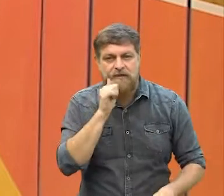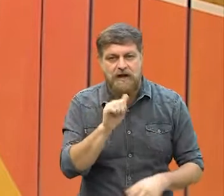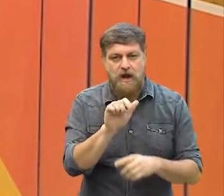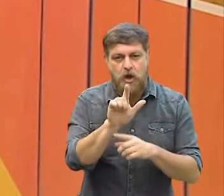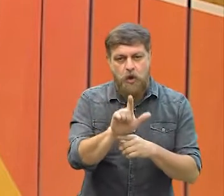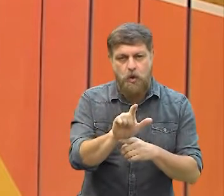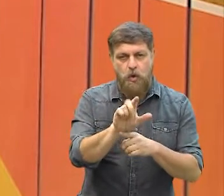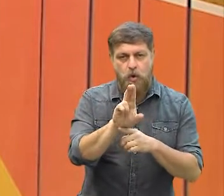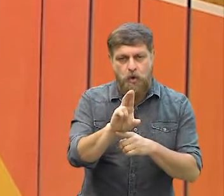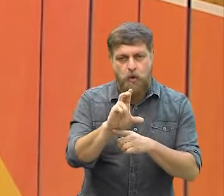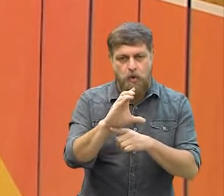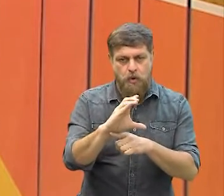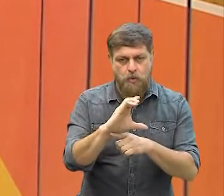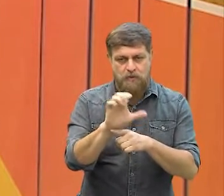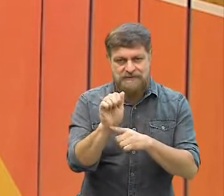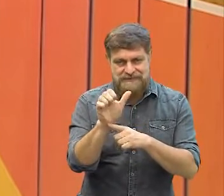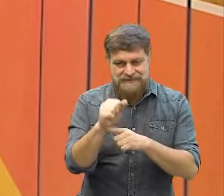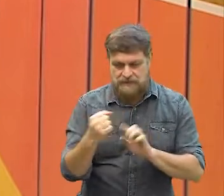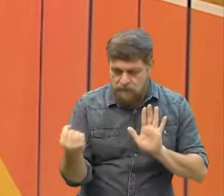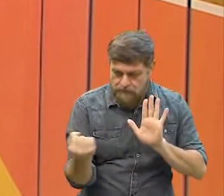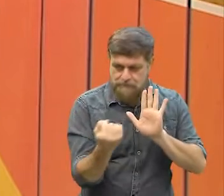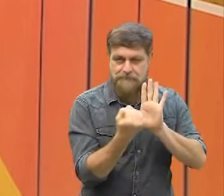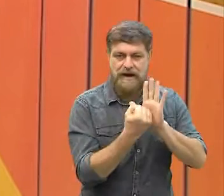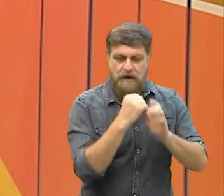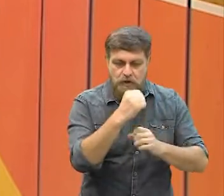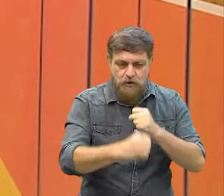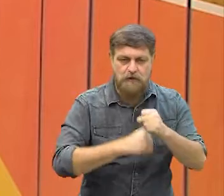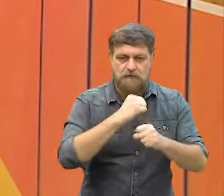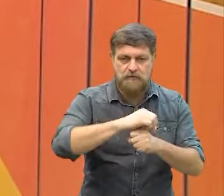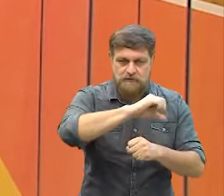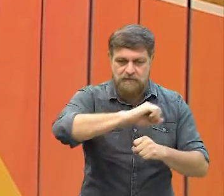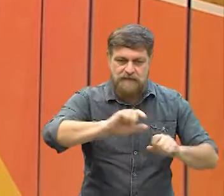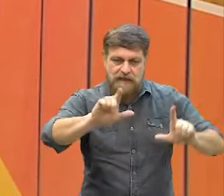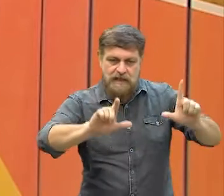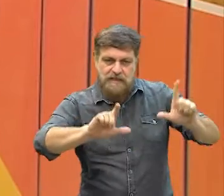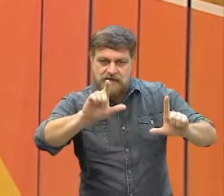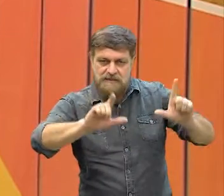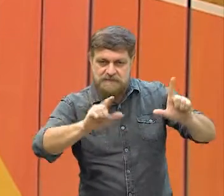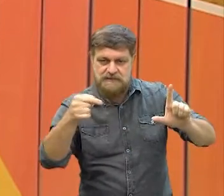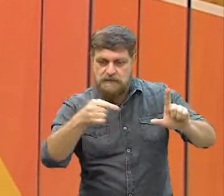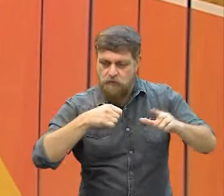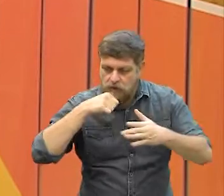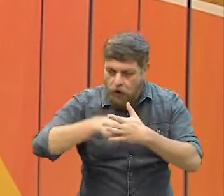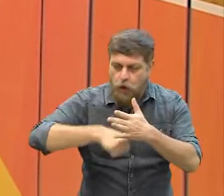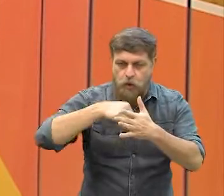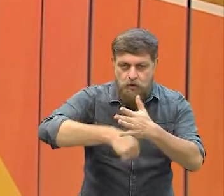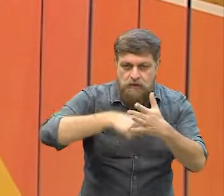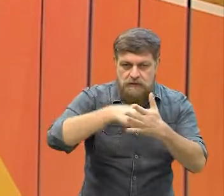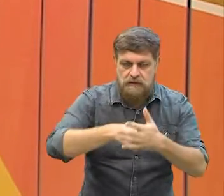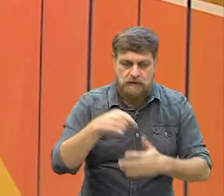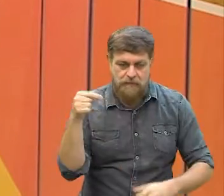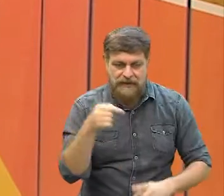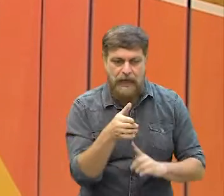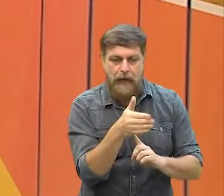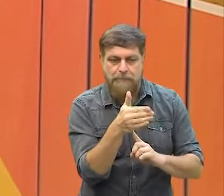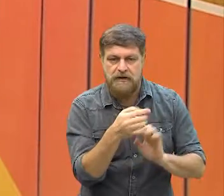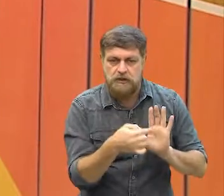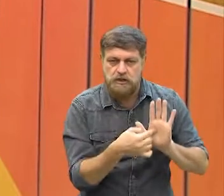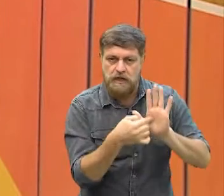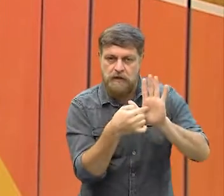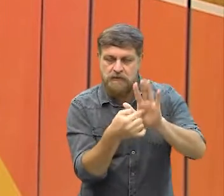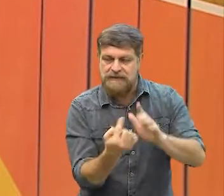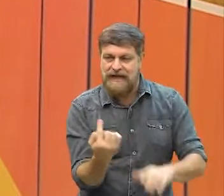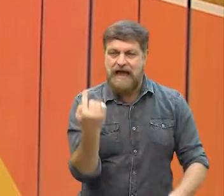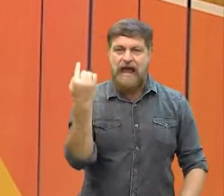Luciano do Vale. Ele tem essa importância na década de 90 com as transmissões e lutando para que a emissora transmitisse